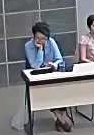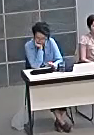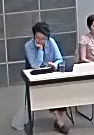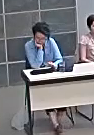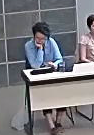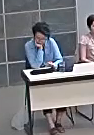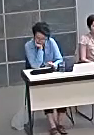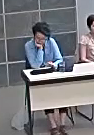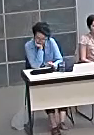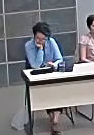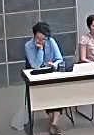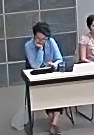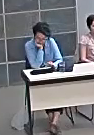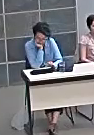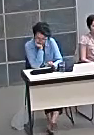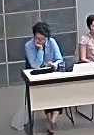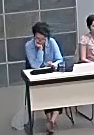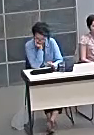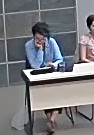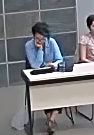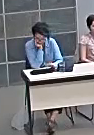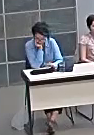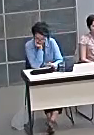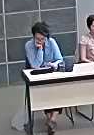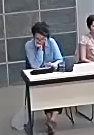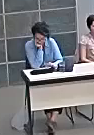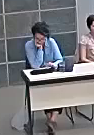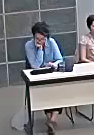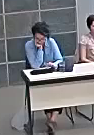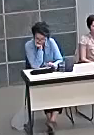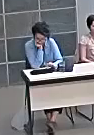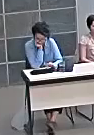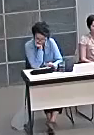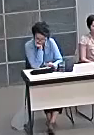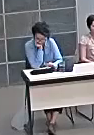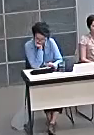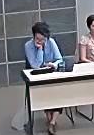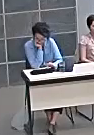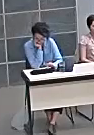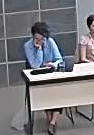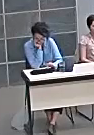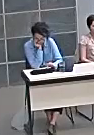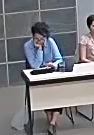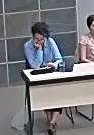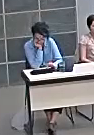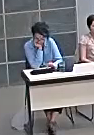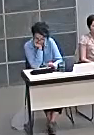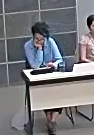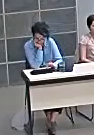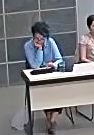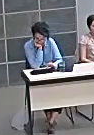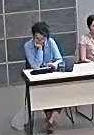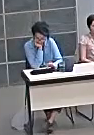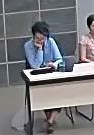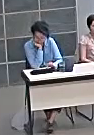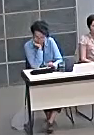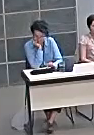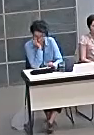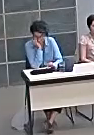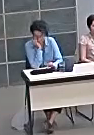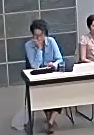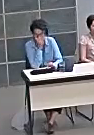a todas as audiências solicitações requerimento e inclusive e nós estamos atentos a uma